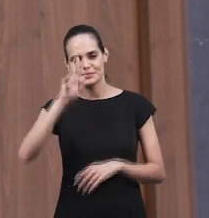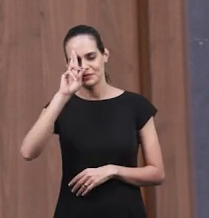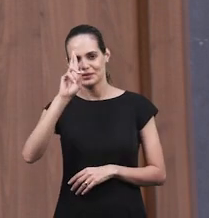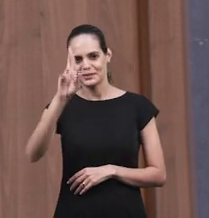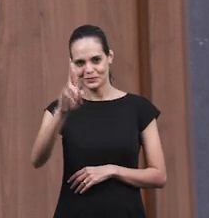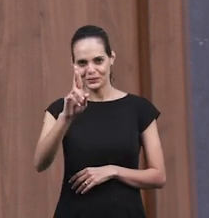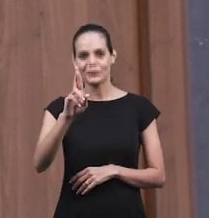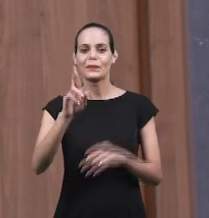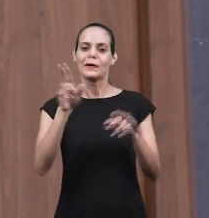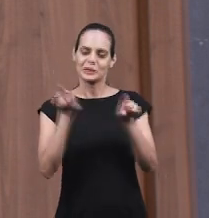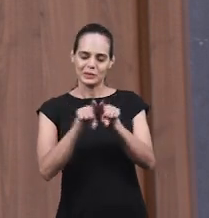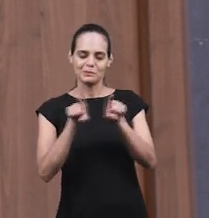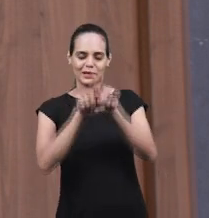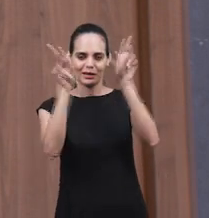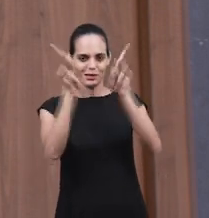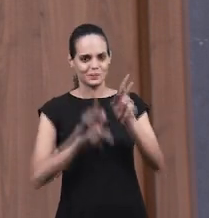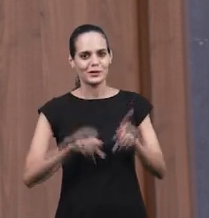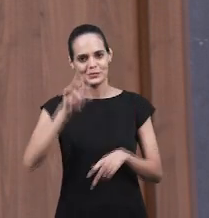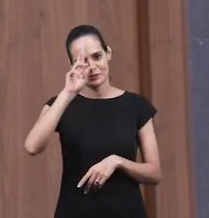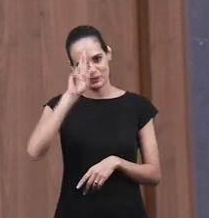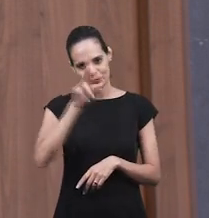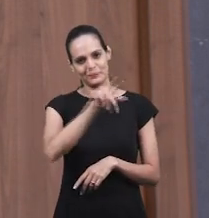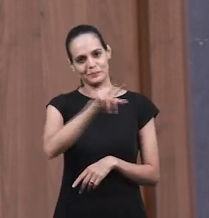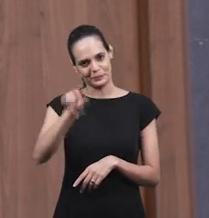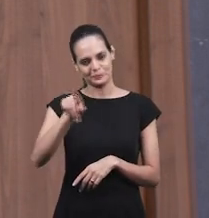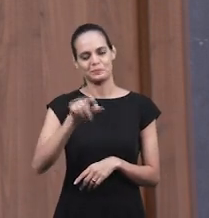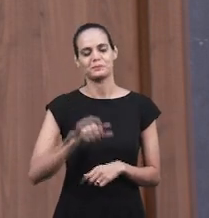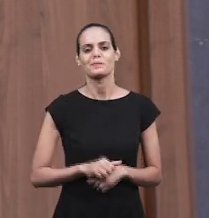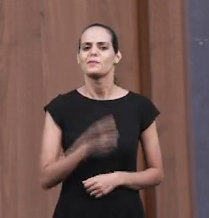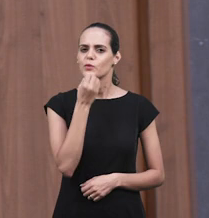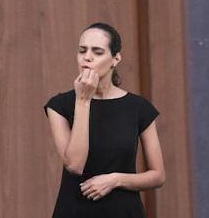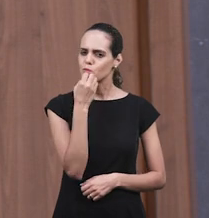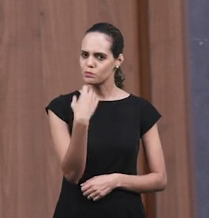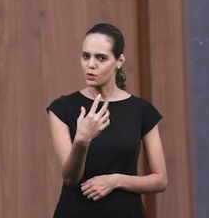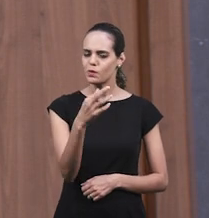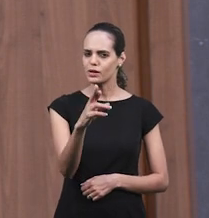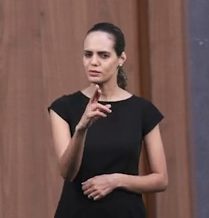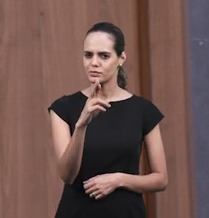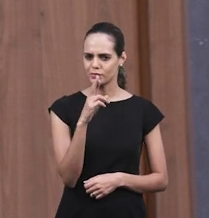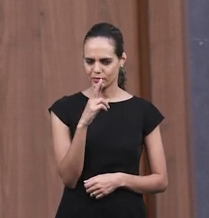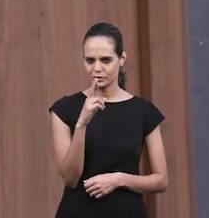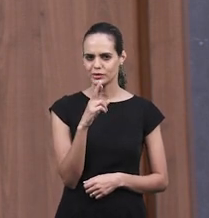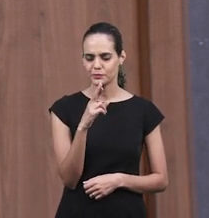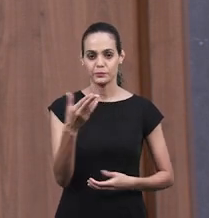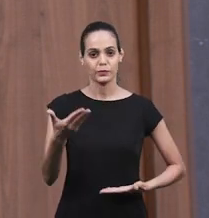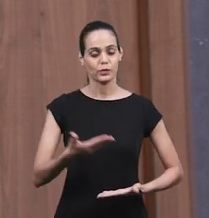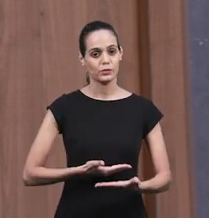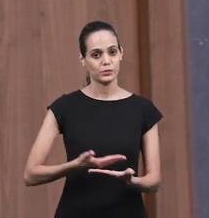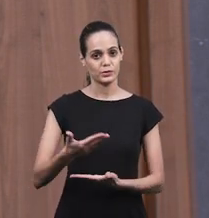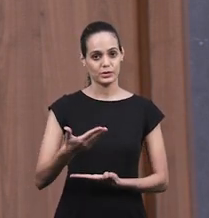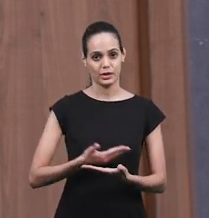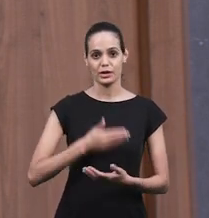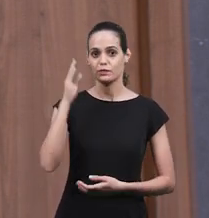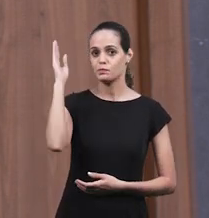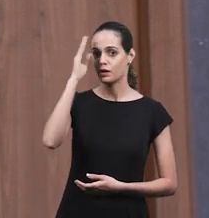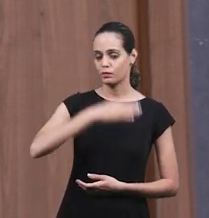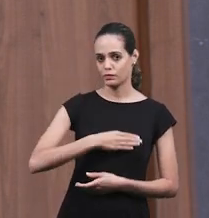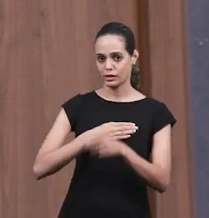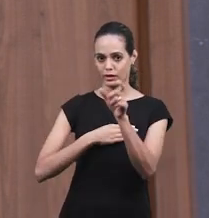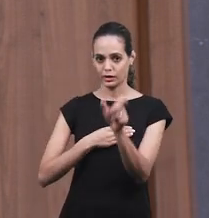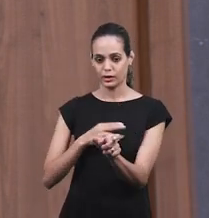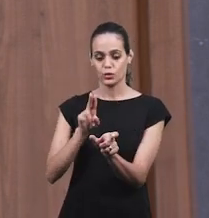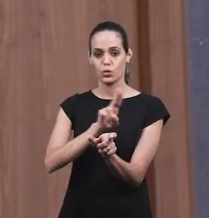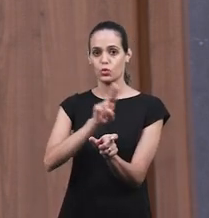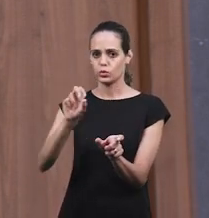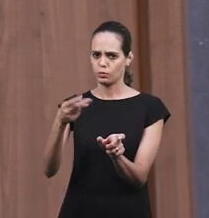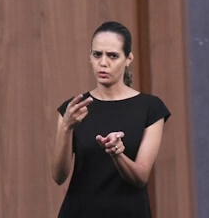para você também. Vamos ver aqui, é interessante como você colocou o servo malvado.